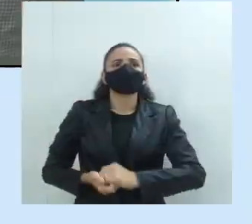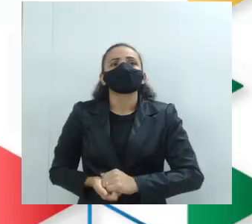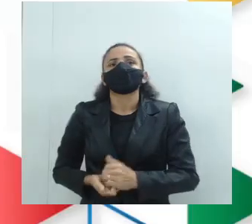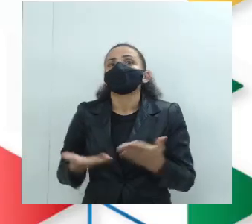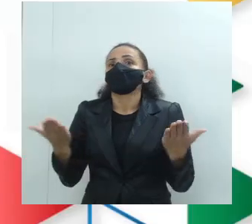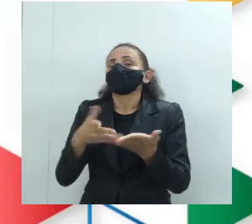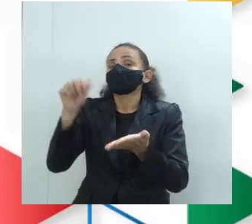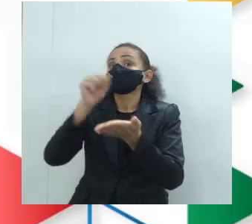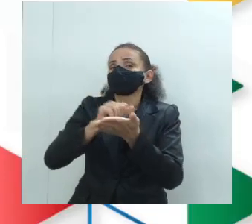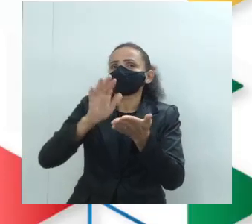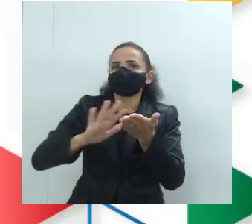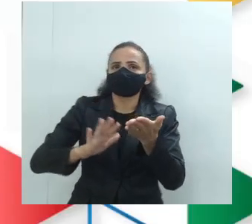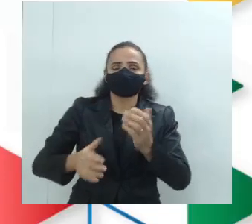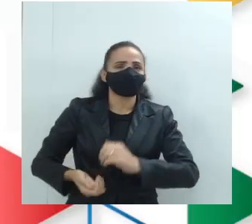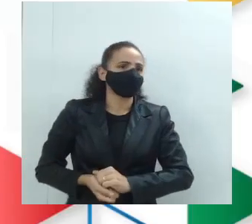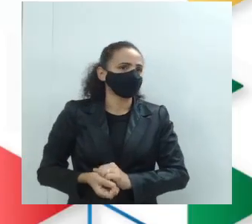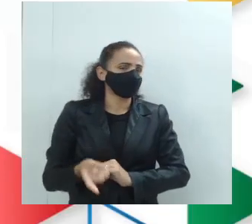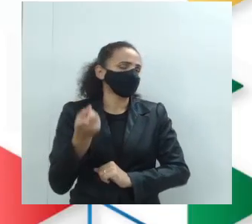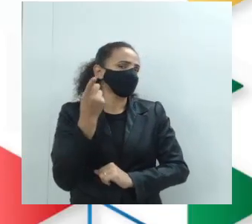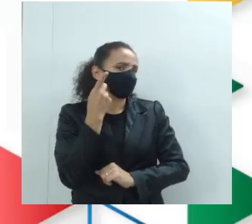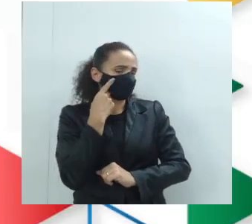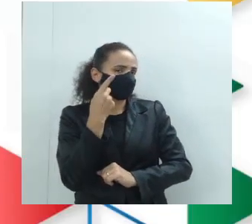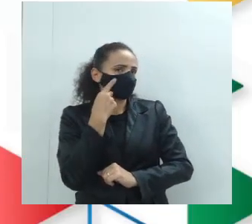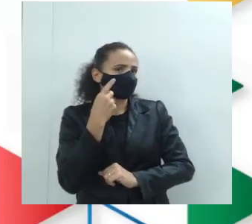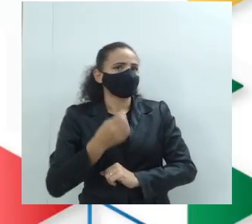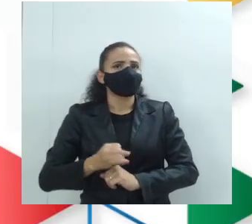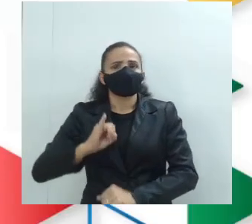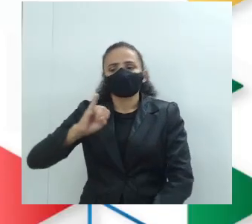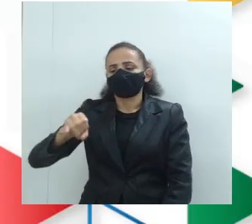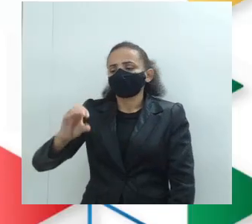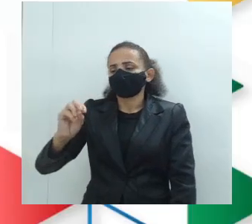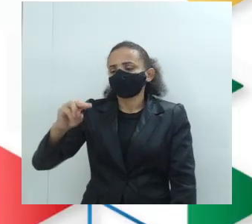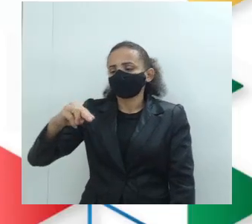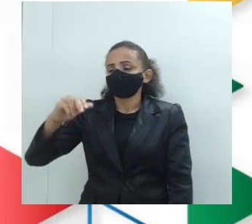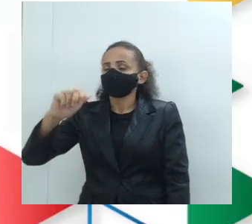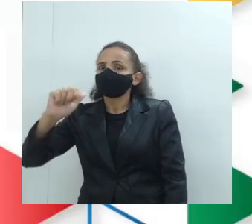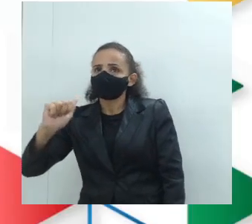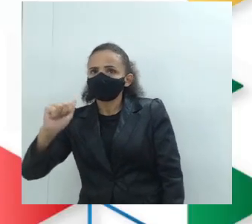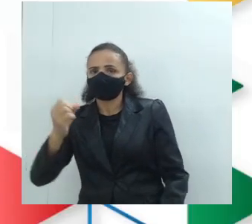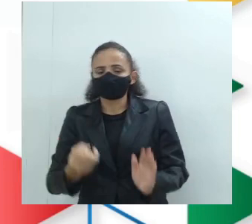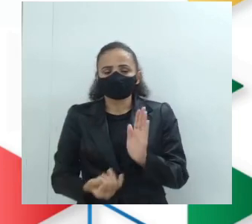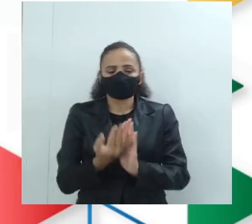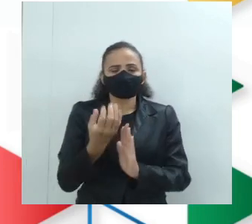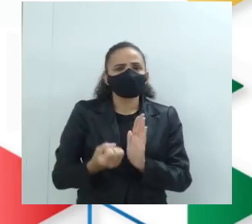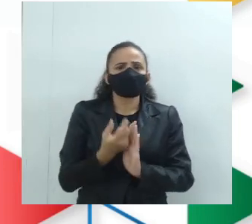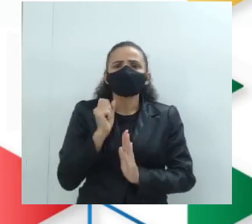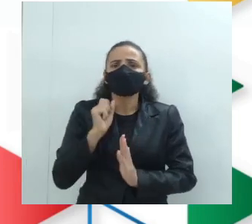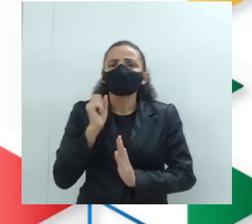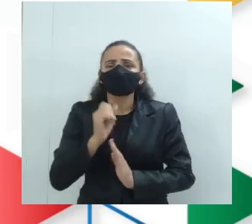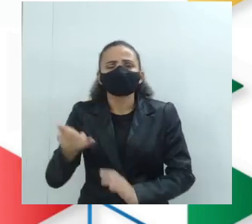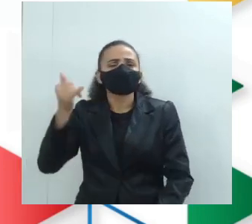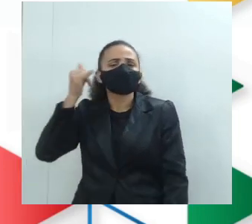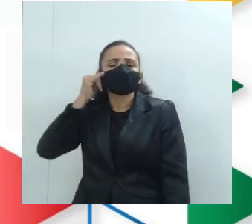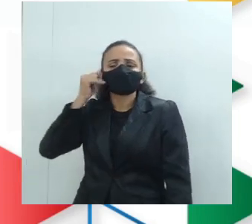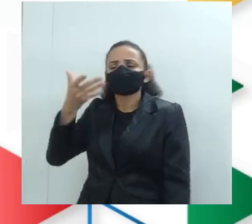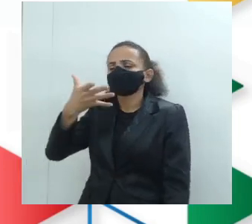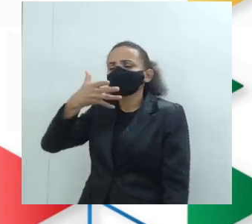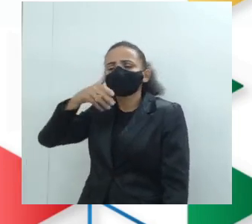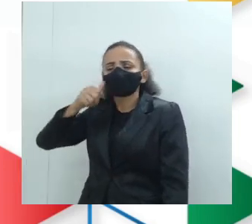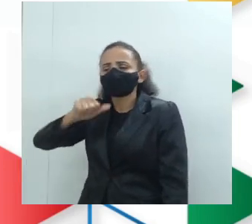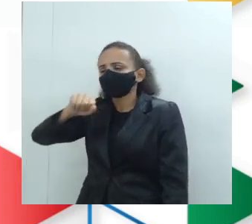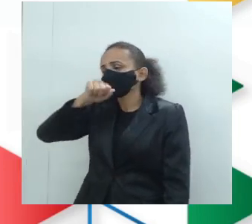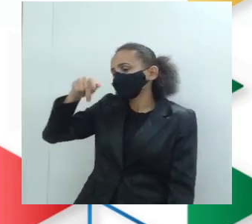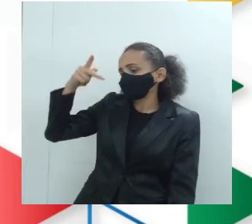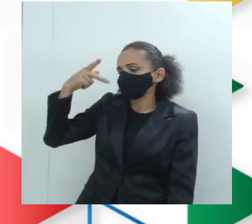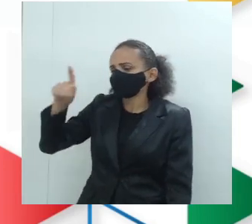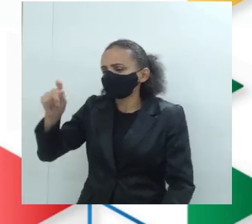A atividade. Olha, a Joana está editando no celular da mãe uma fotografia.